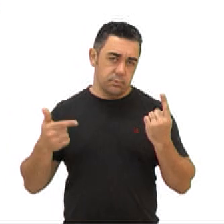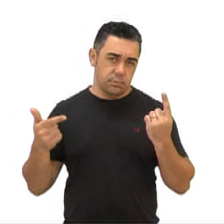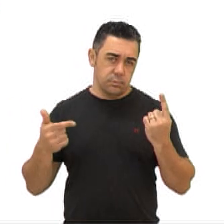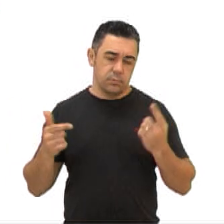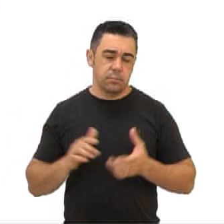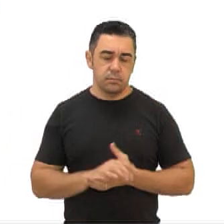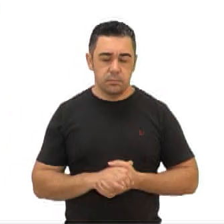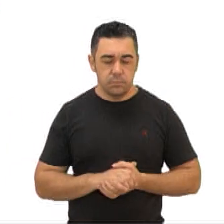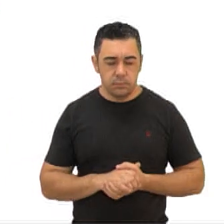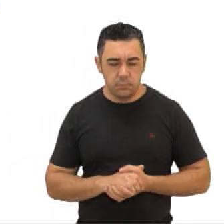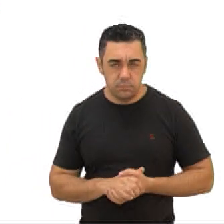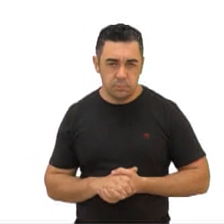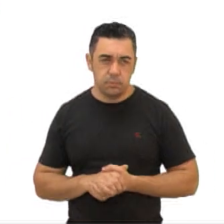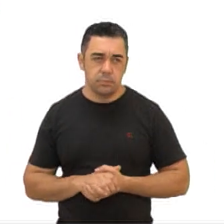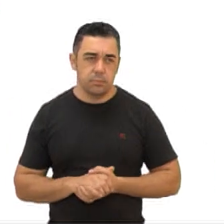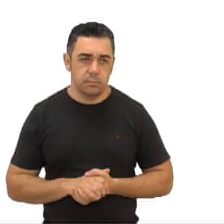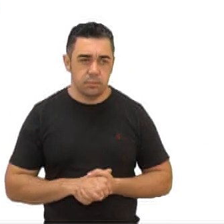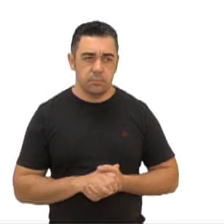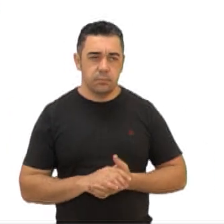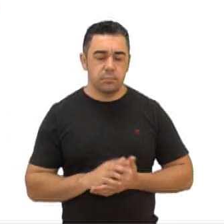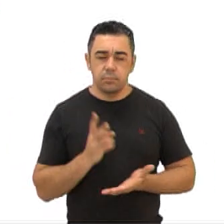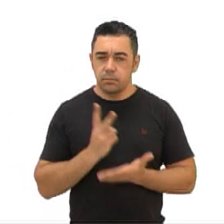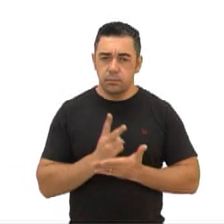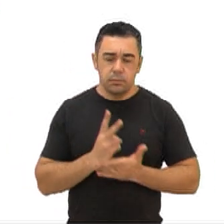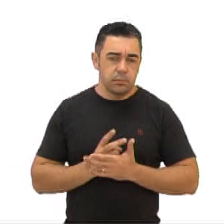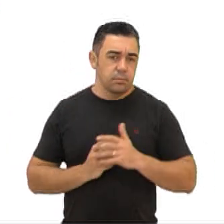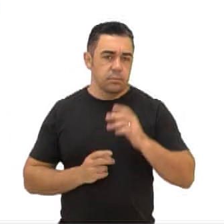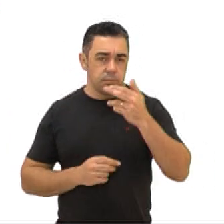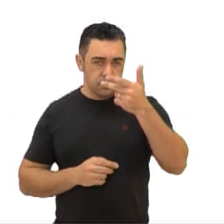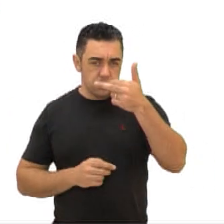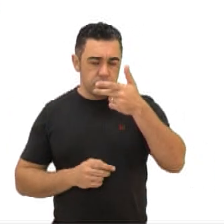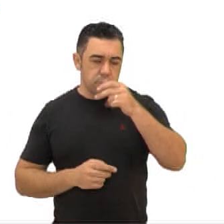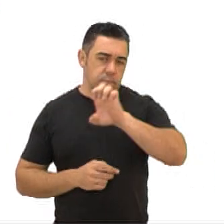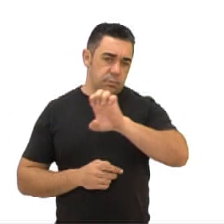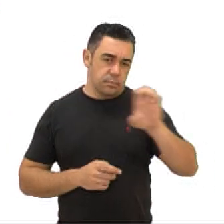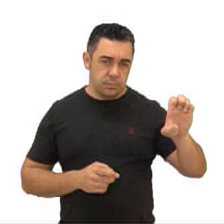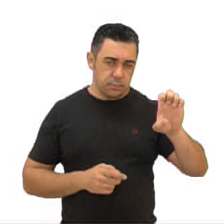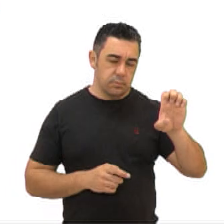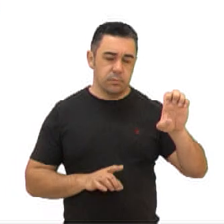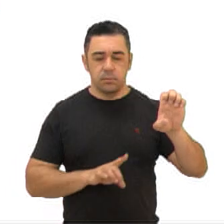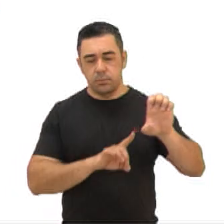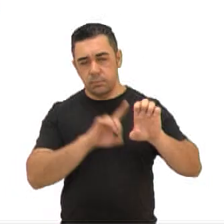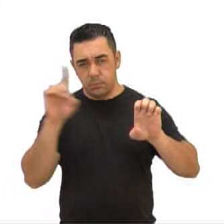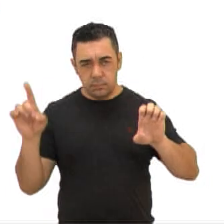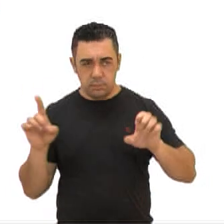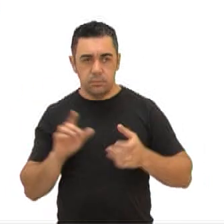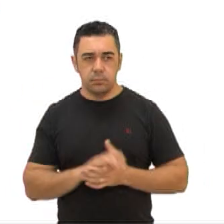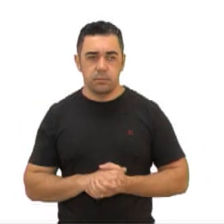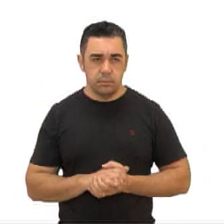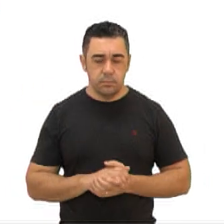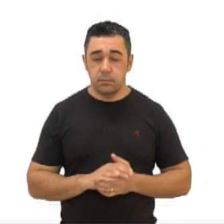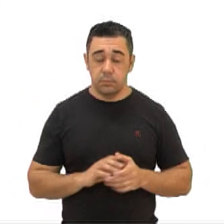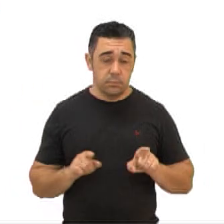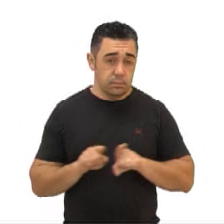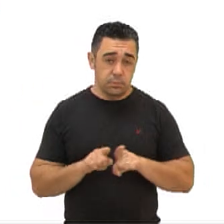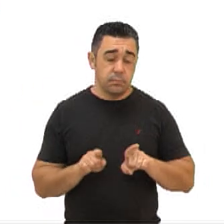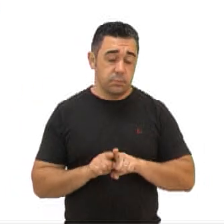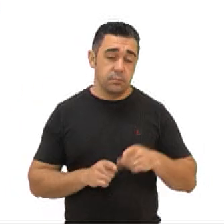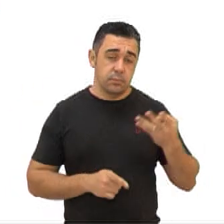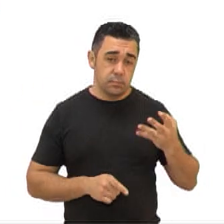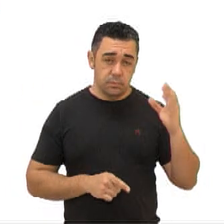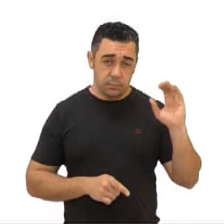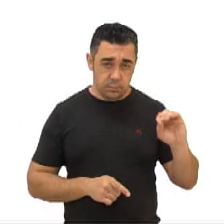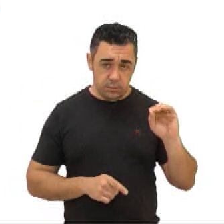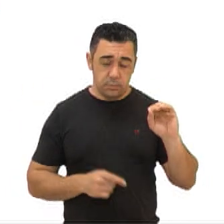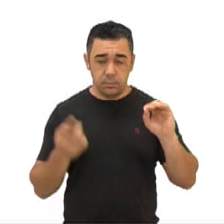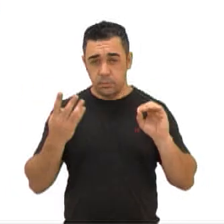direito, o segundo membro. Sempre marque pelo sinal da igualdade. Na letra D, a mesma situação. Você tem